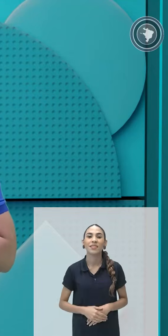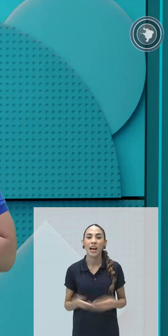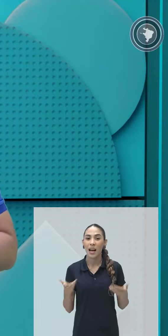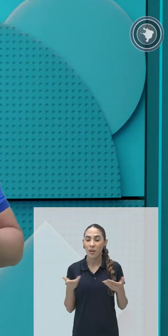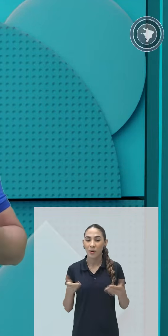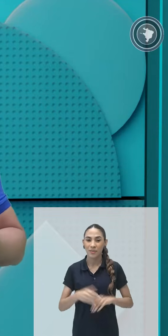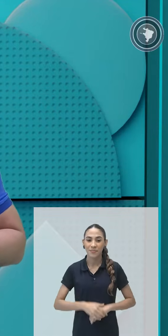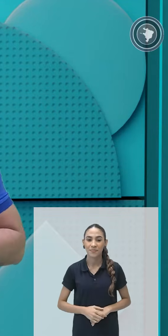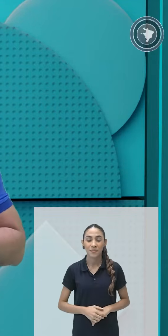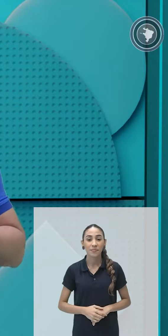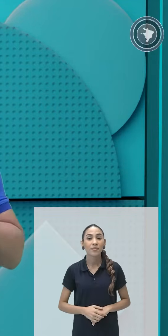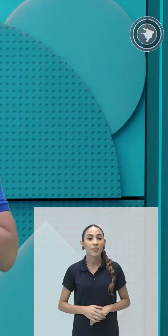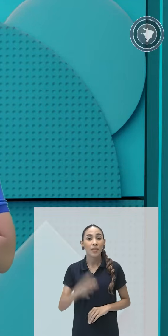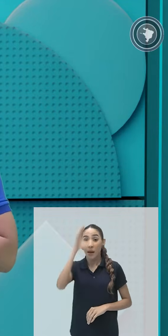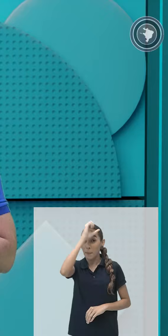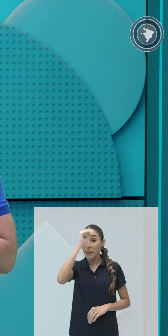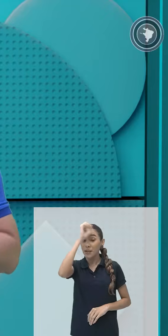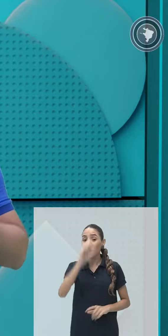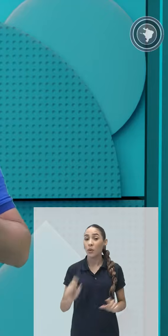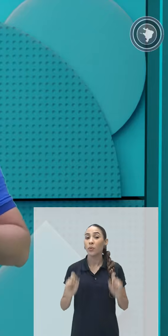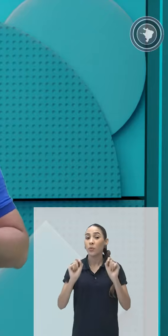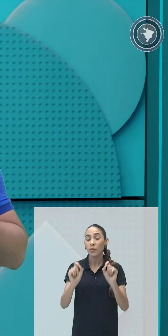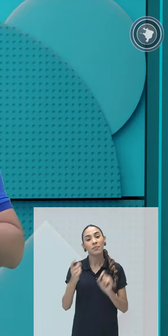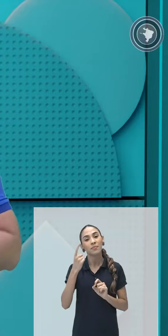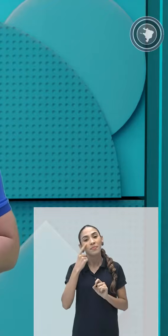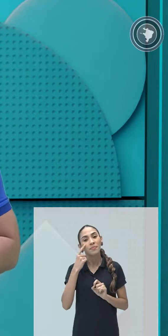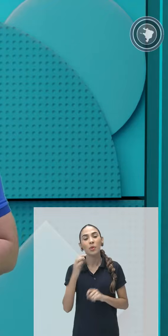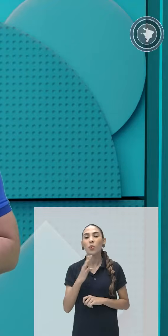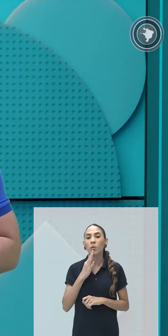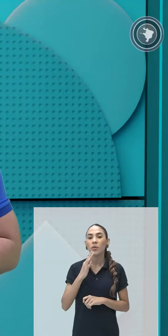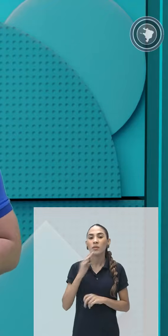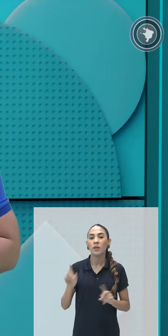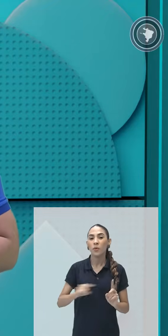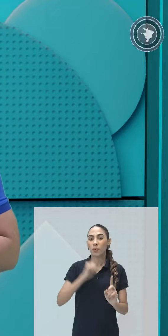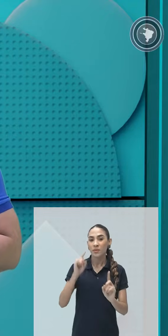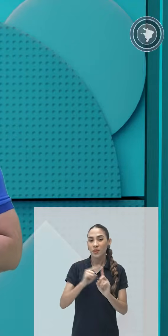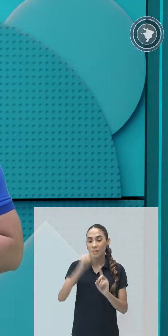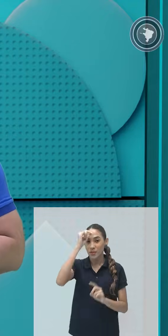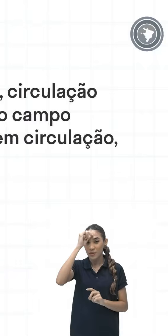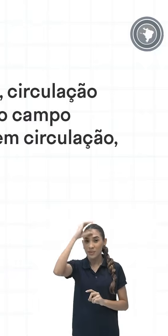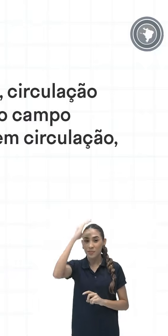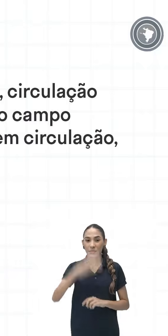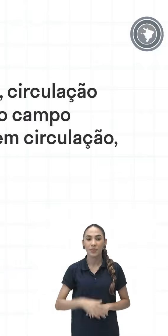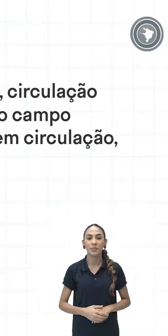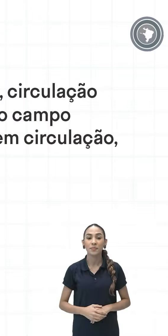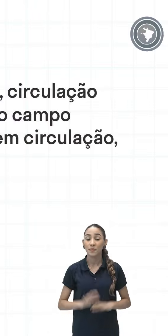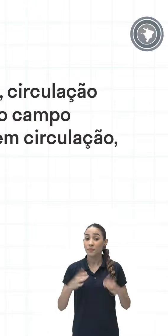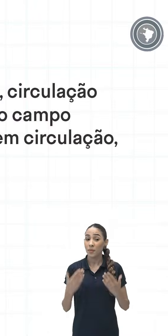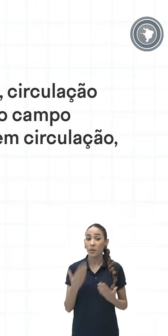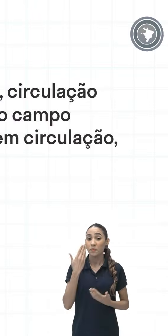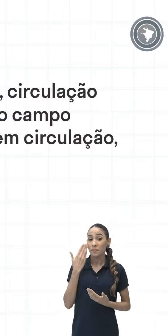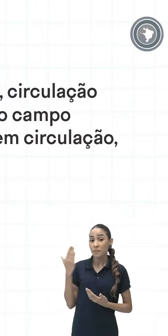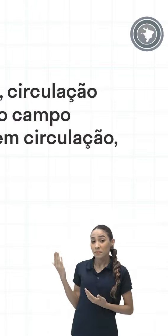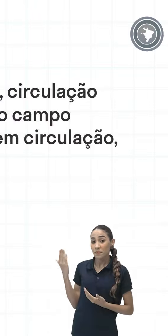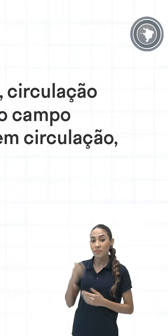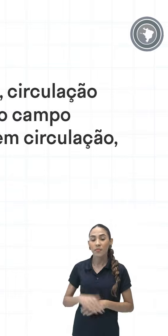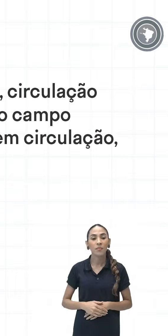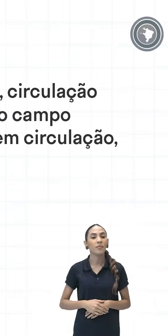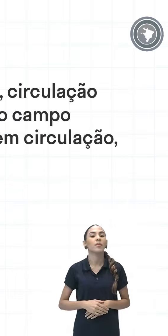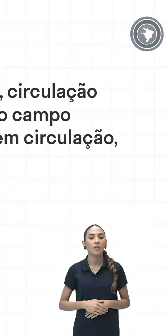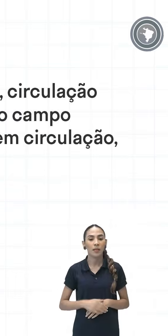neste momento. O que nós vamos aprender hoje? Então, vamos conhecer o nosso objeto de conhecimento. Então, colocando na